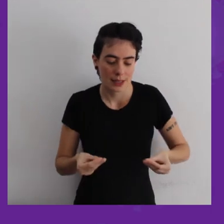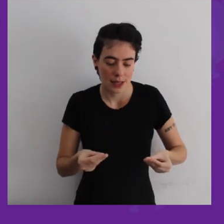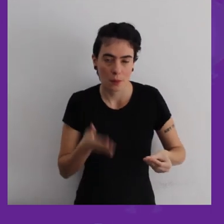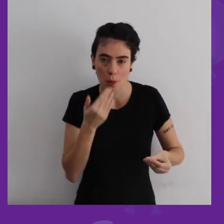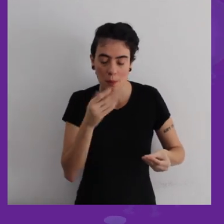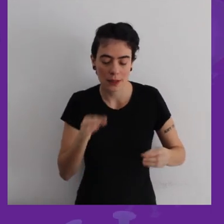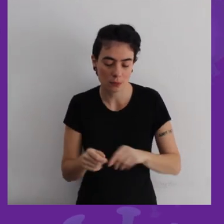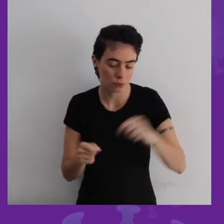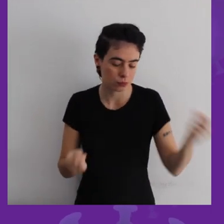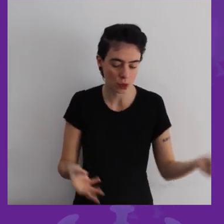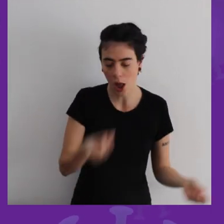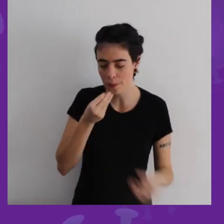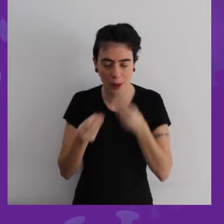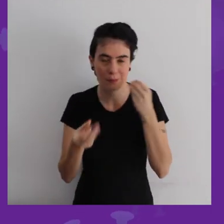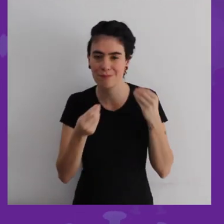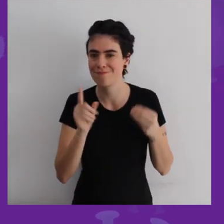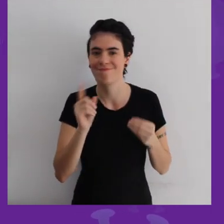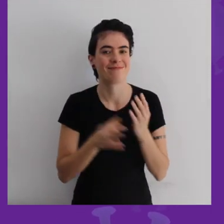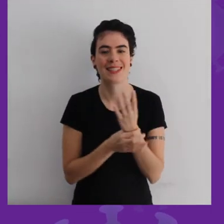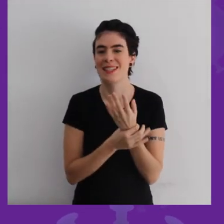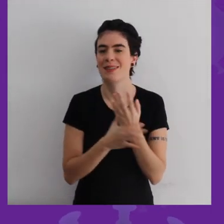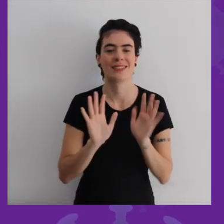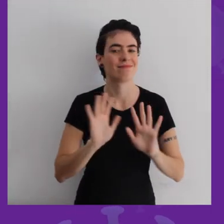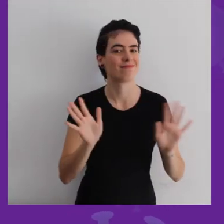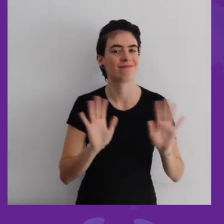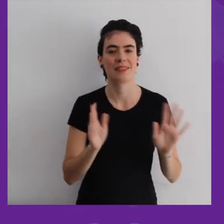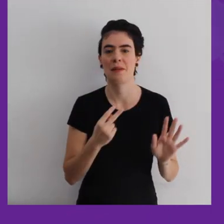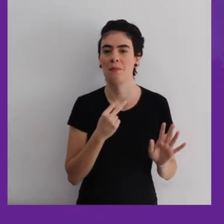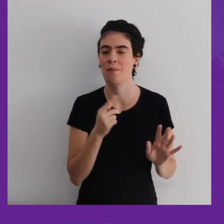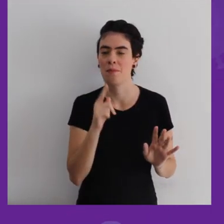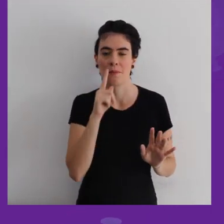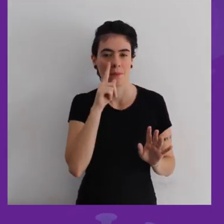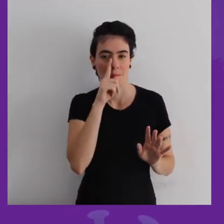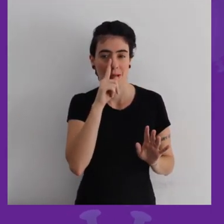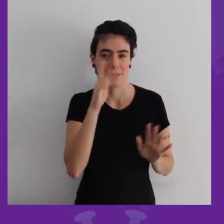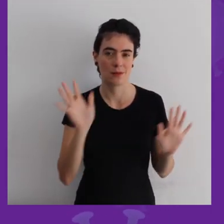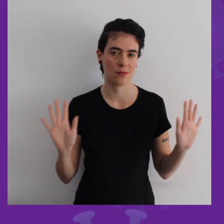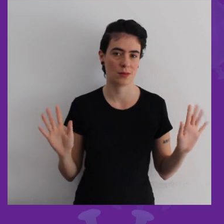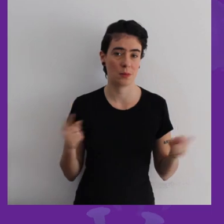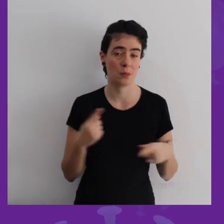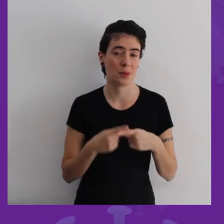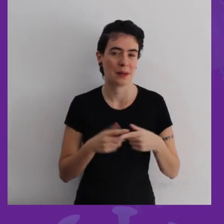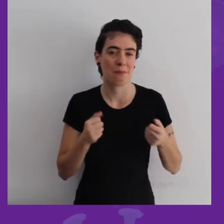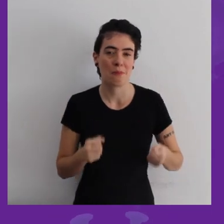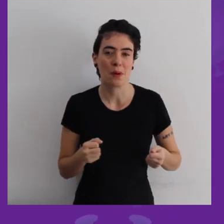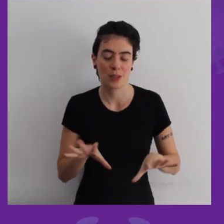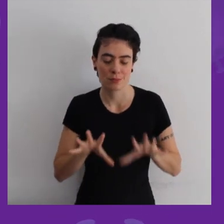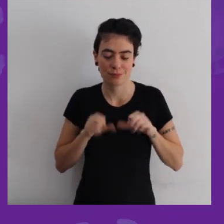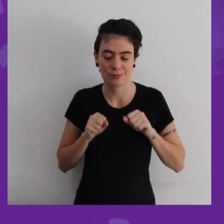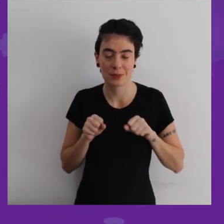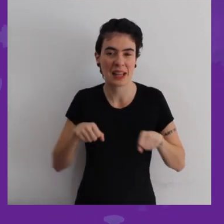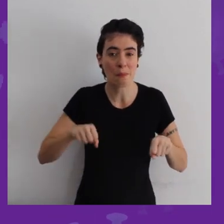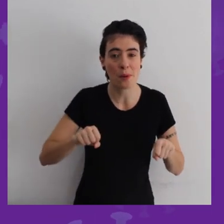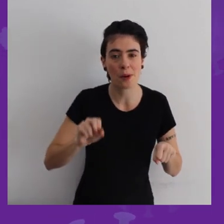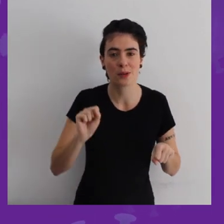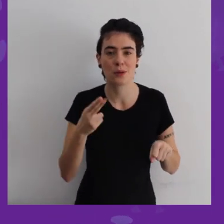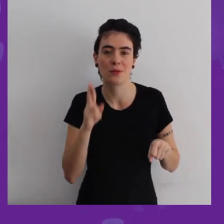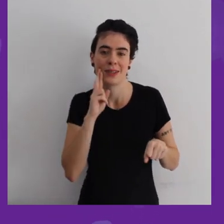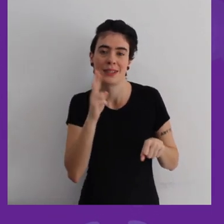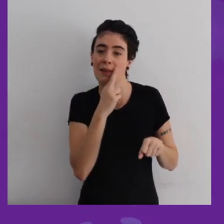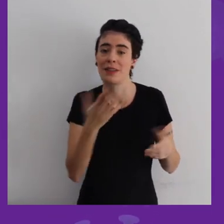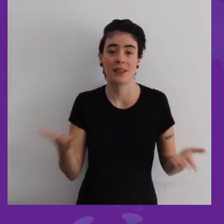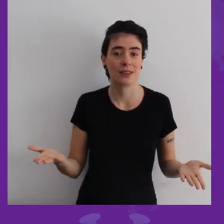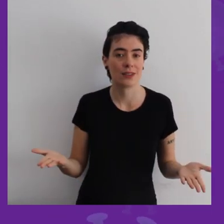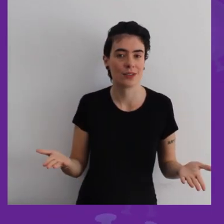seguro porque se eu tiver sofrido qualquer contaminação no caminho é importante então seja desse contaminado por um